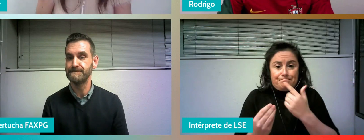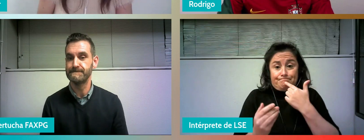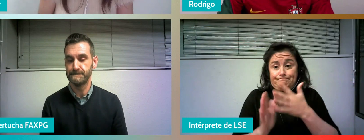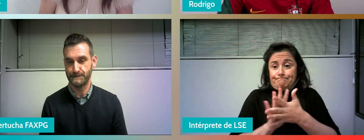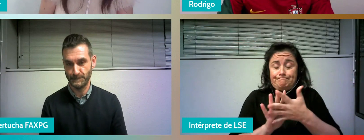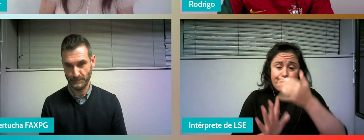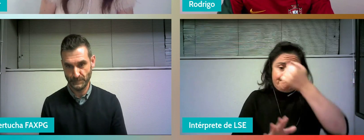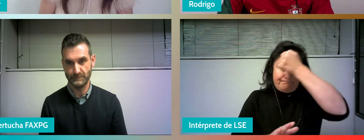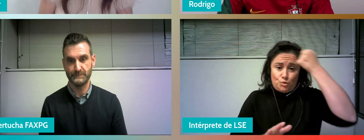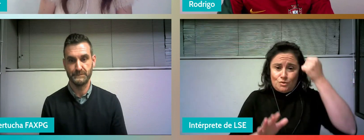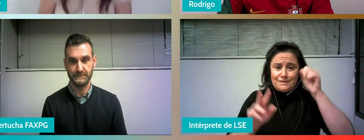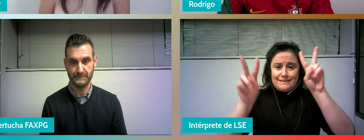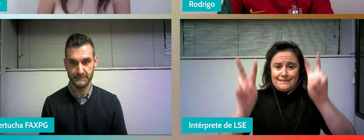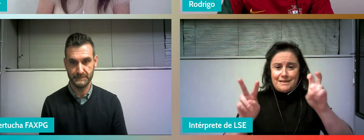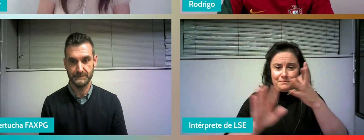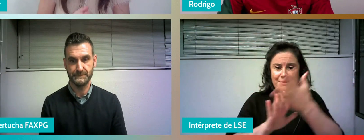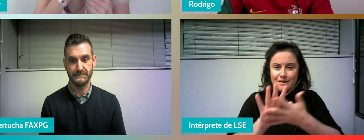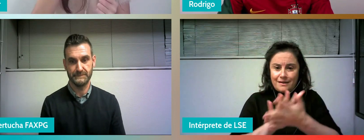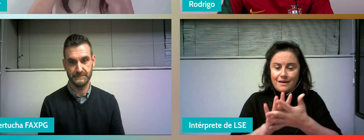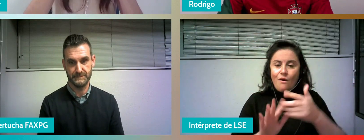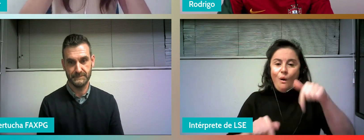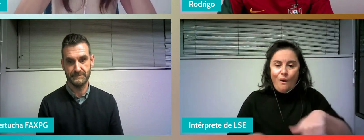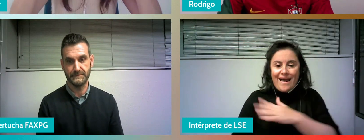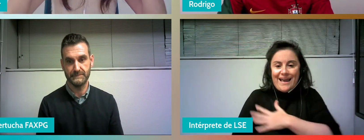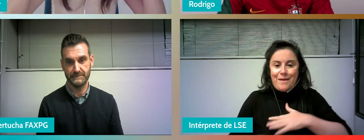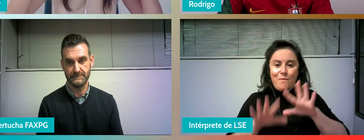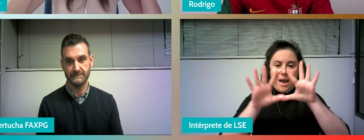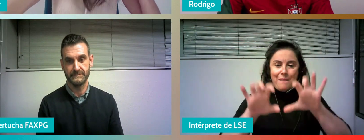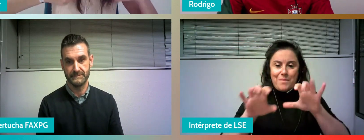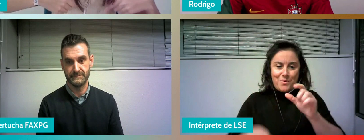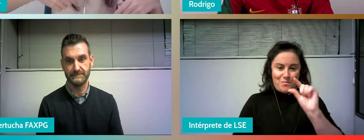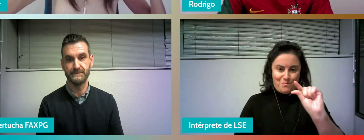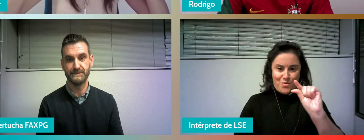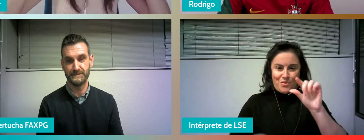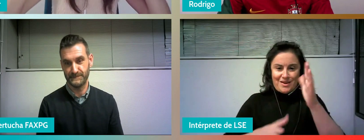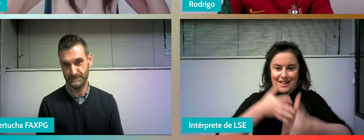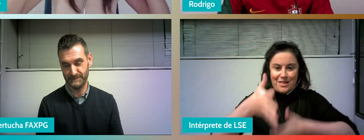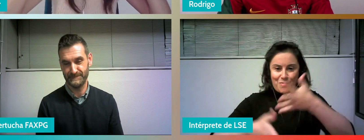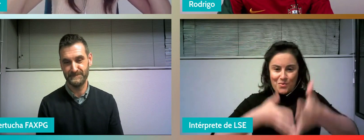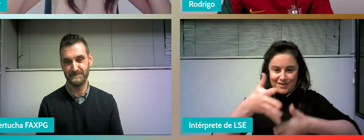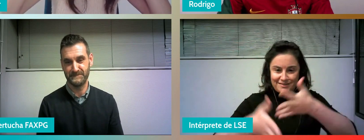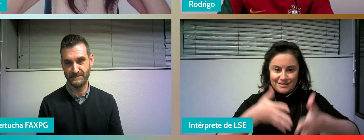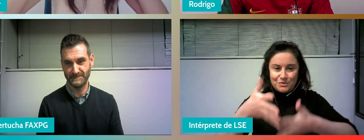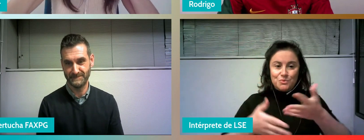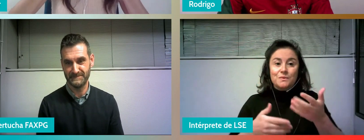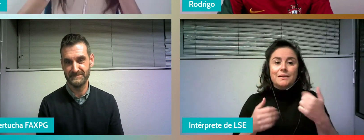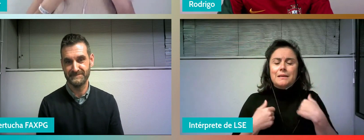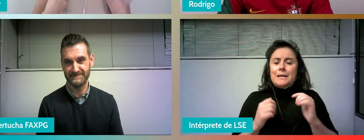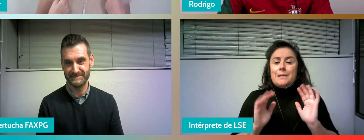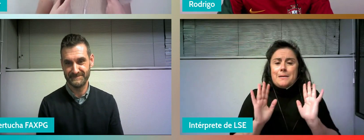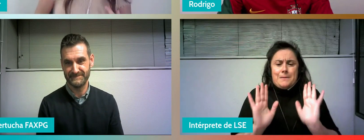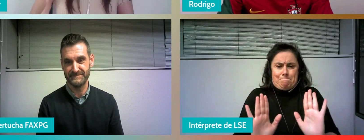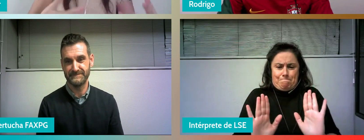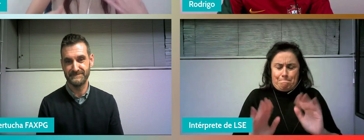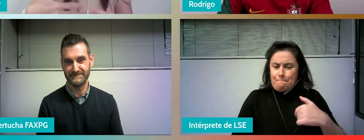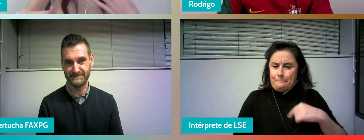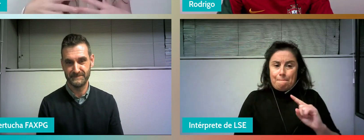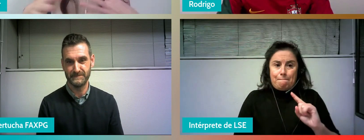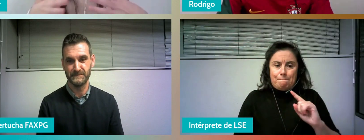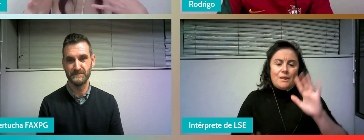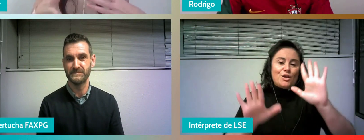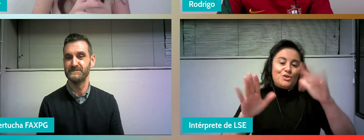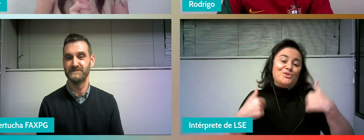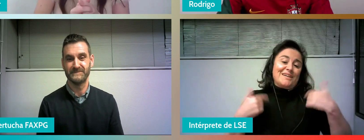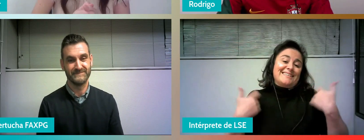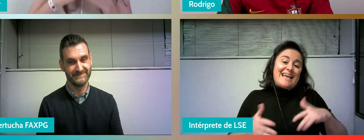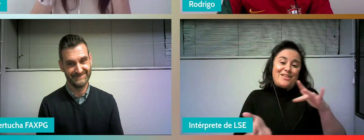signos, hoxe queremos aprender un pouquiño. Entón, ante todo, bueno, eu xa o sei porque